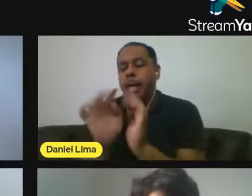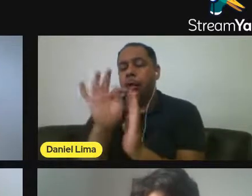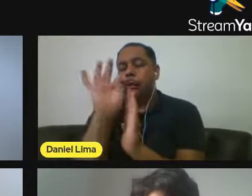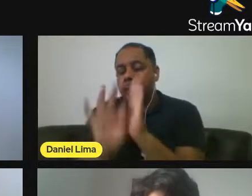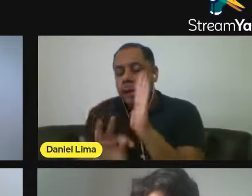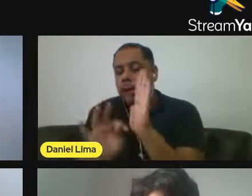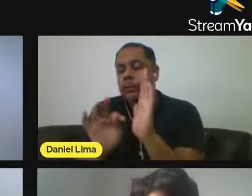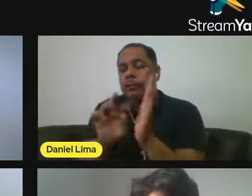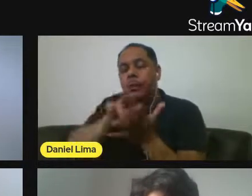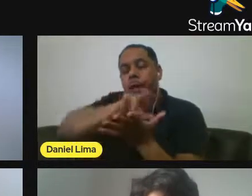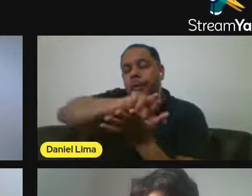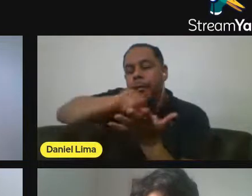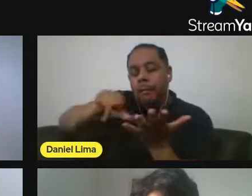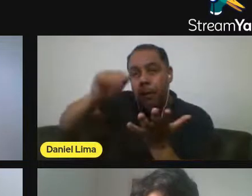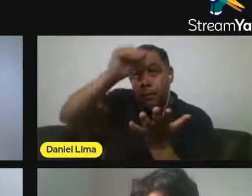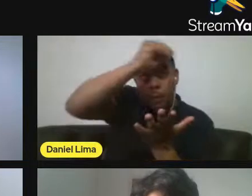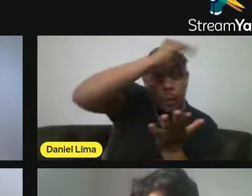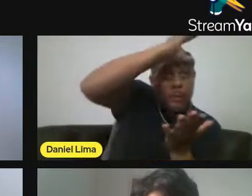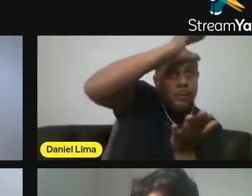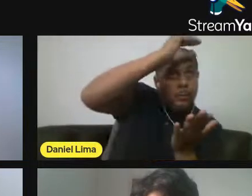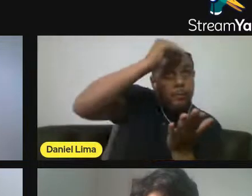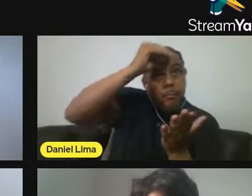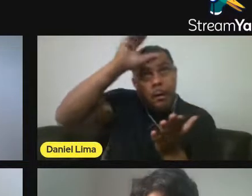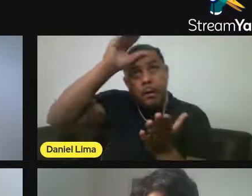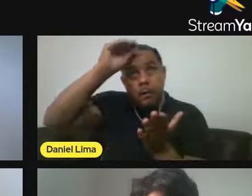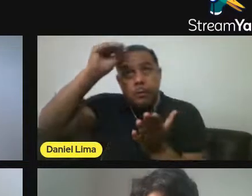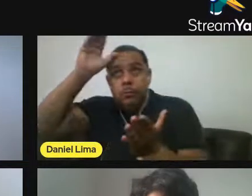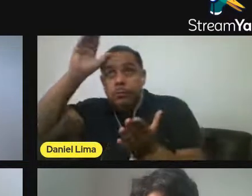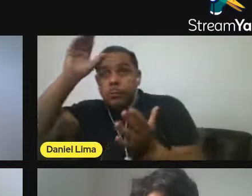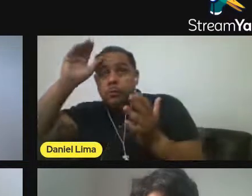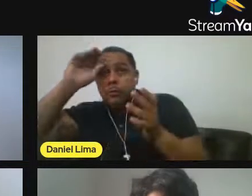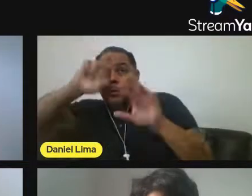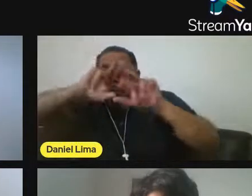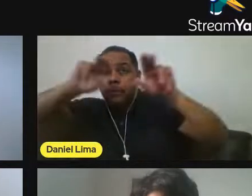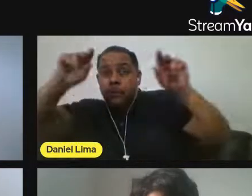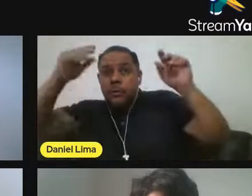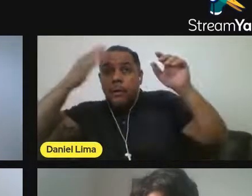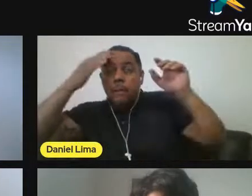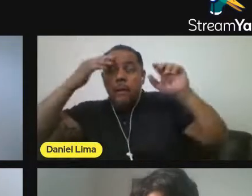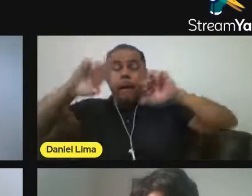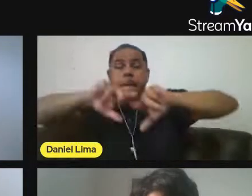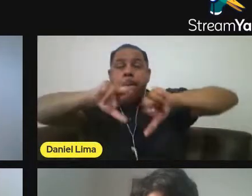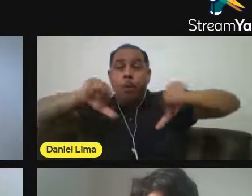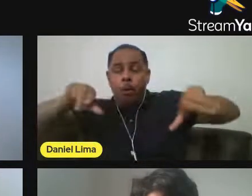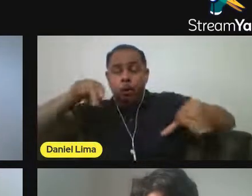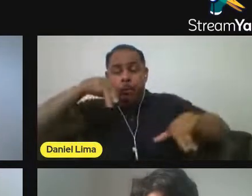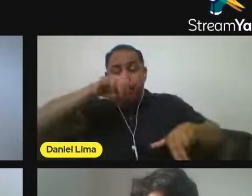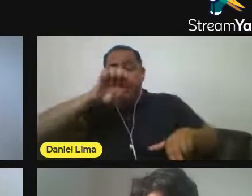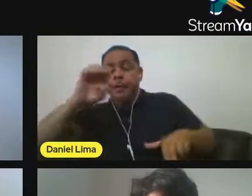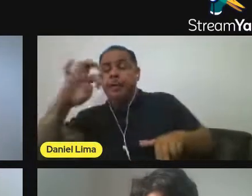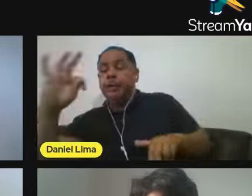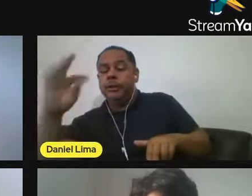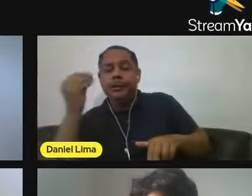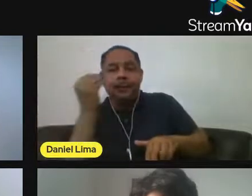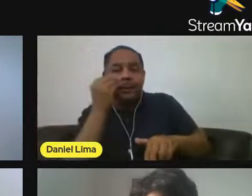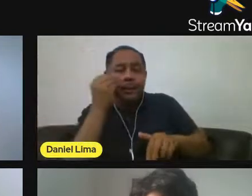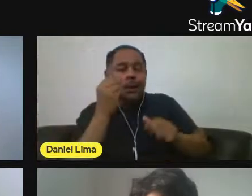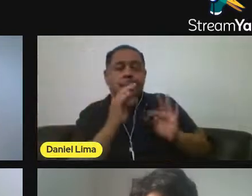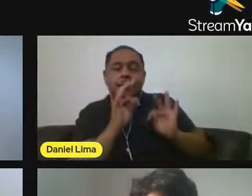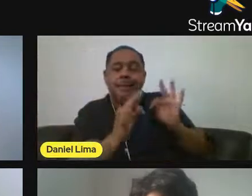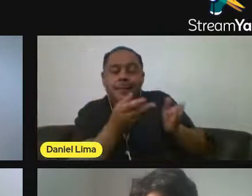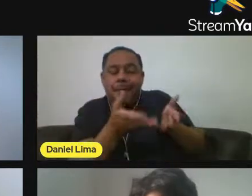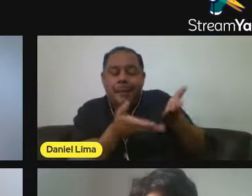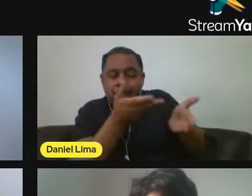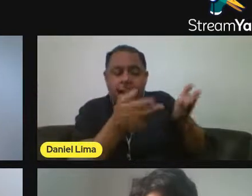diversos conhecimentos e saberes múltiplos, o Nietzsche tenta tratar do mesmo assunto ou